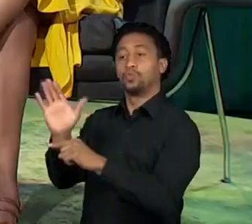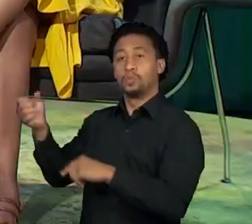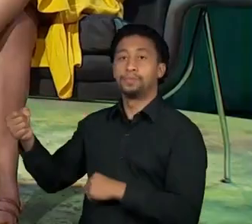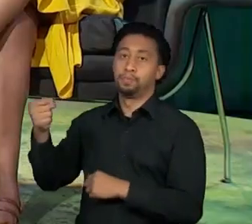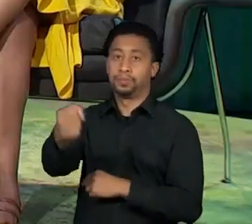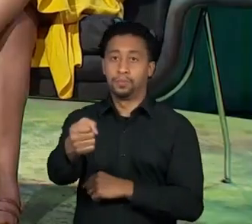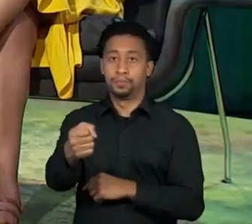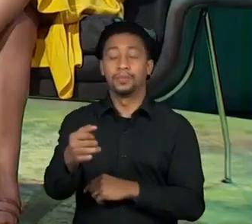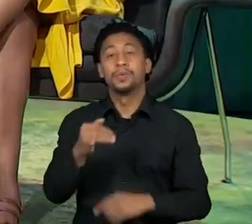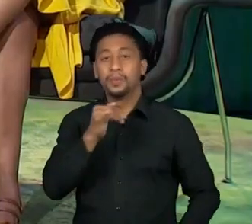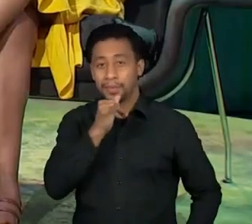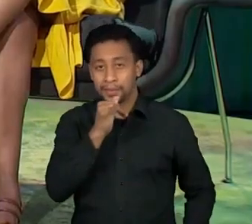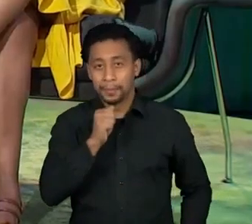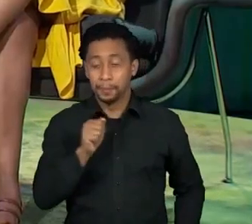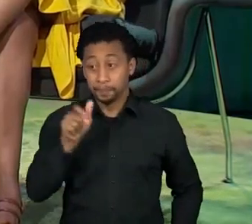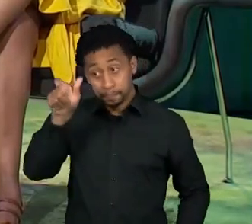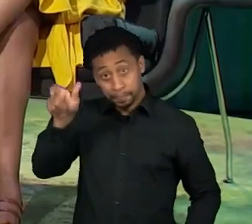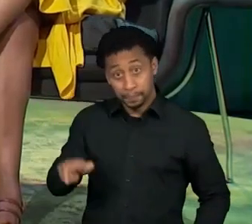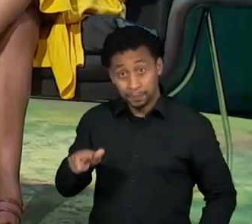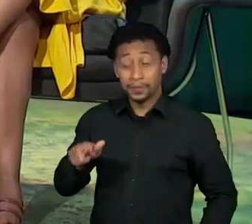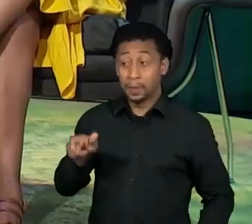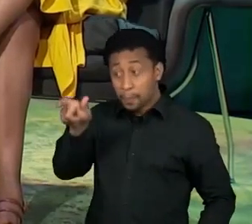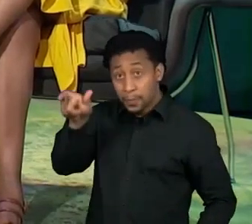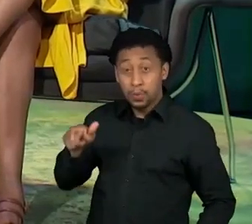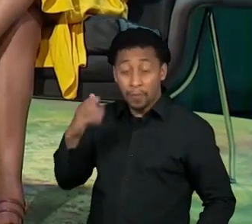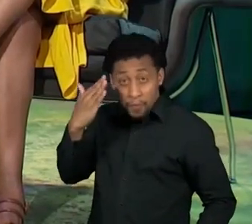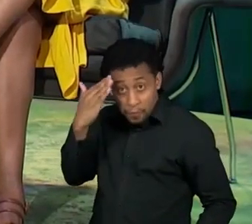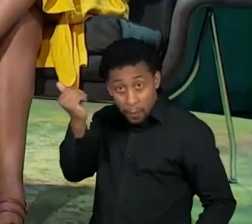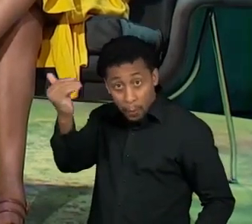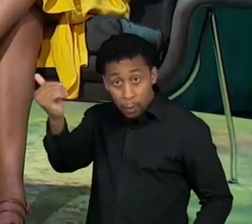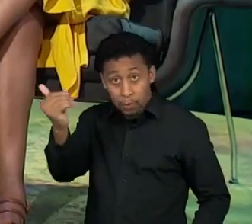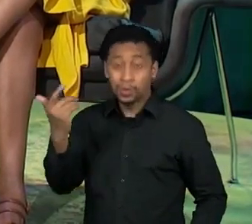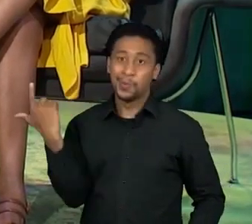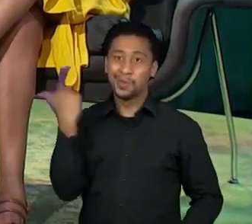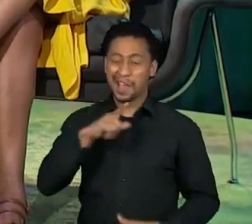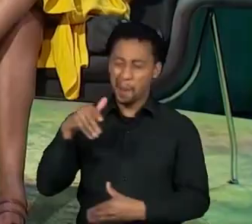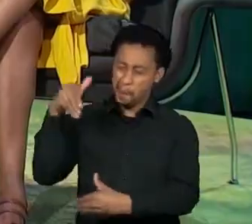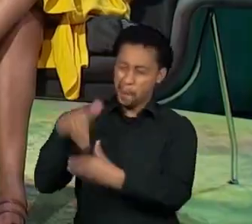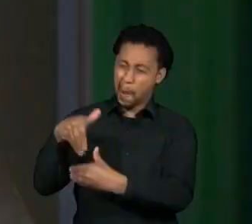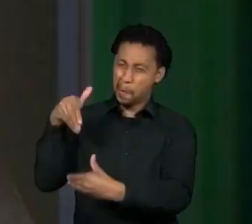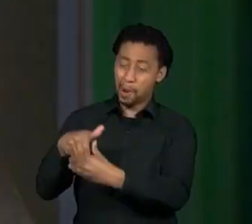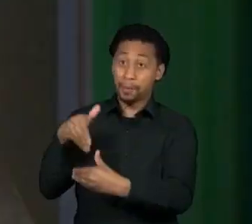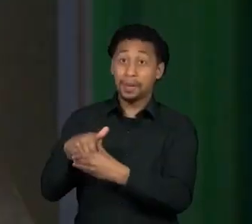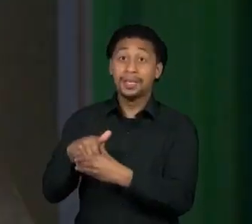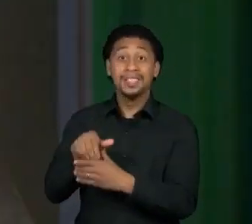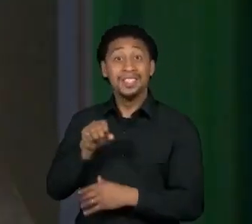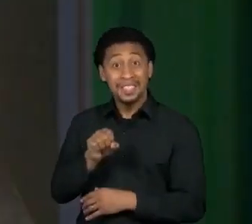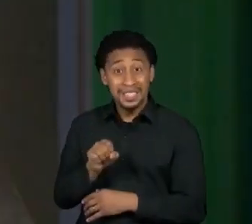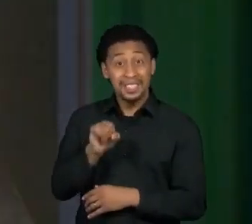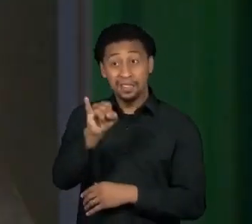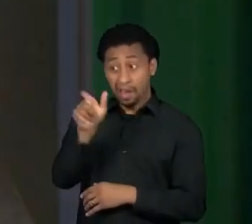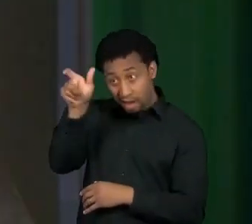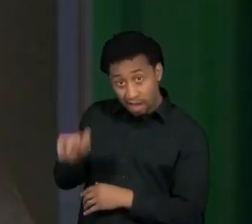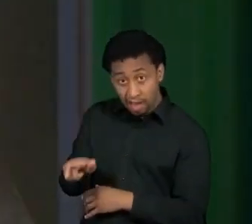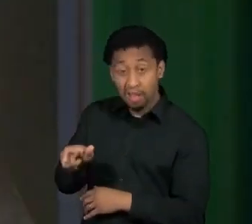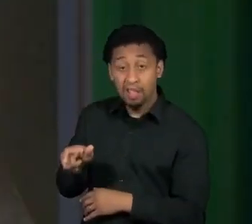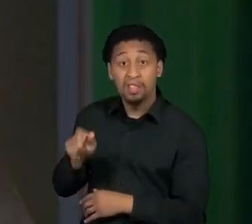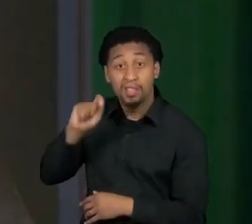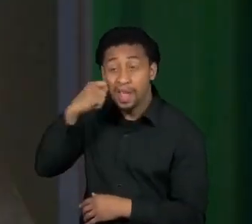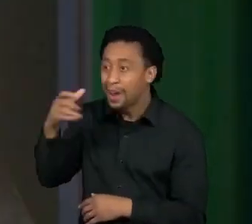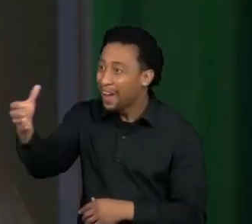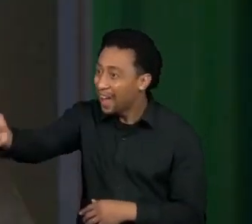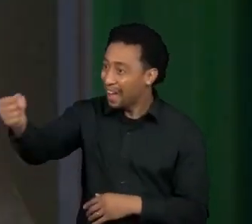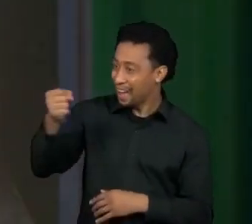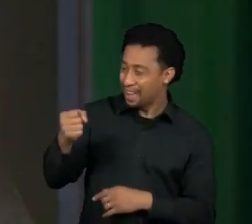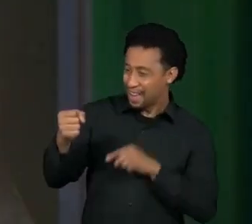procurar um artista, porque o artista colhe votos para a legenda do partido, se ele for negro, ele não está sendo escolhido porque é negro, ele está sendo escolhido porque é um artista